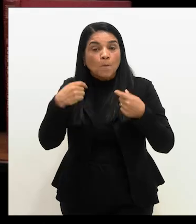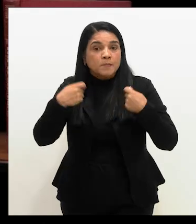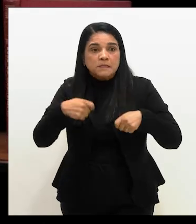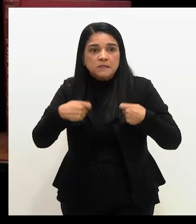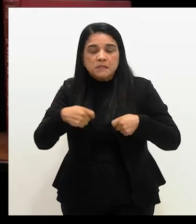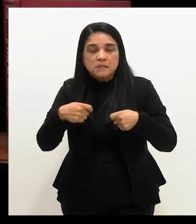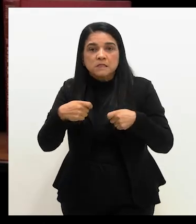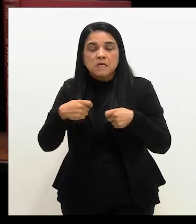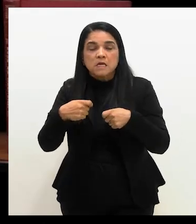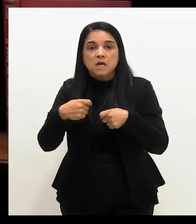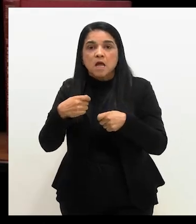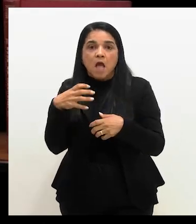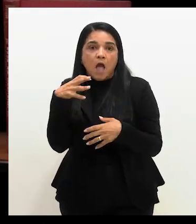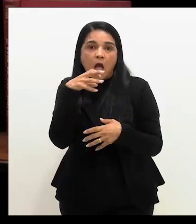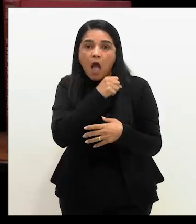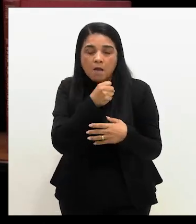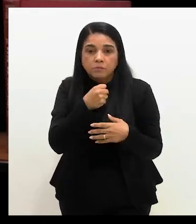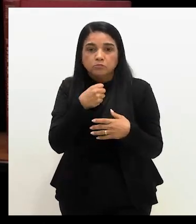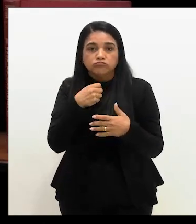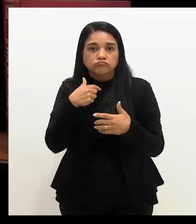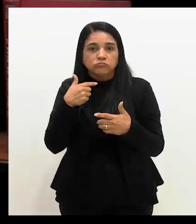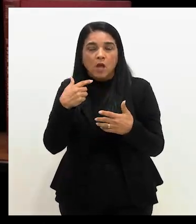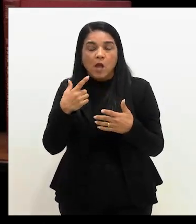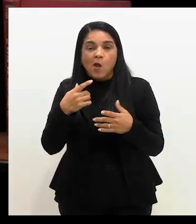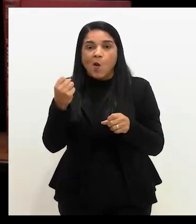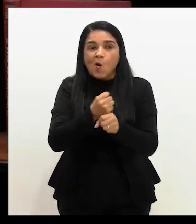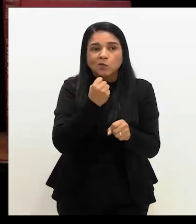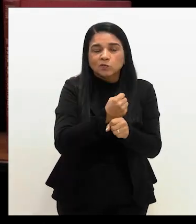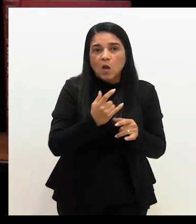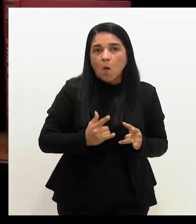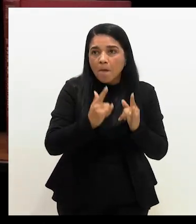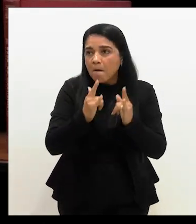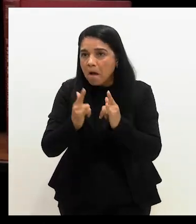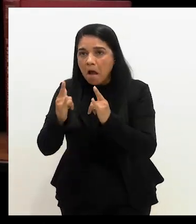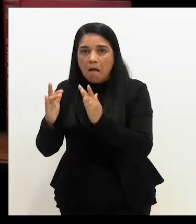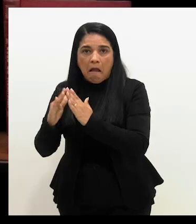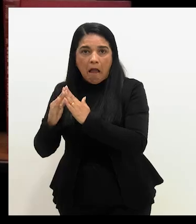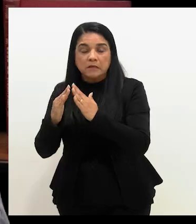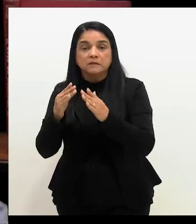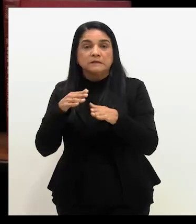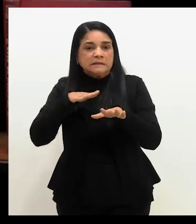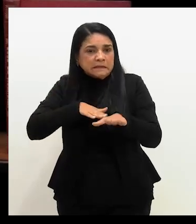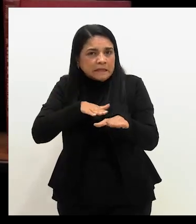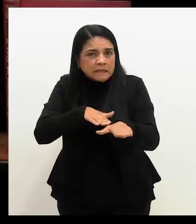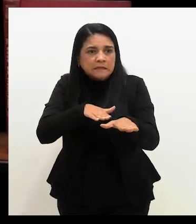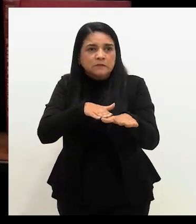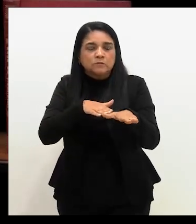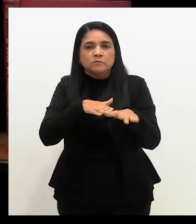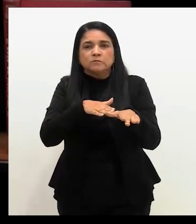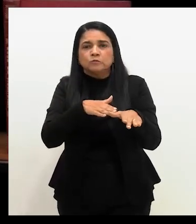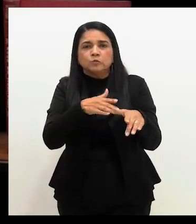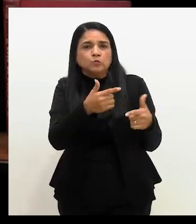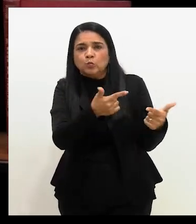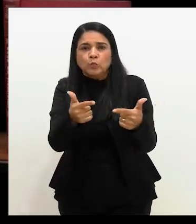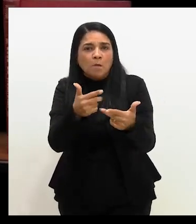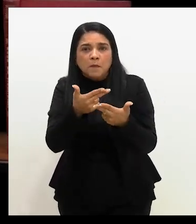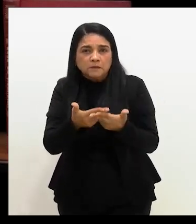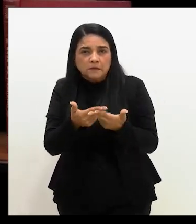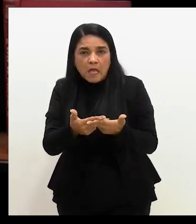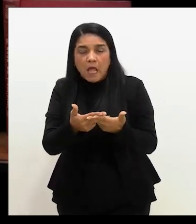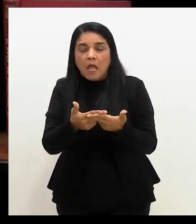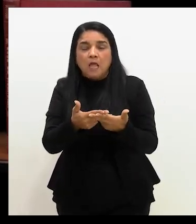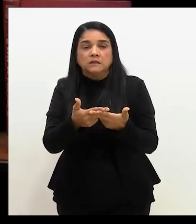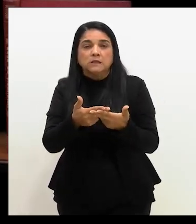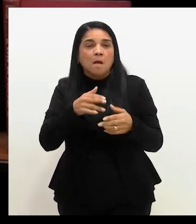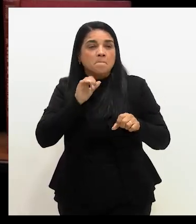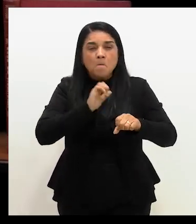correndo, né? O tempo indo de maneira mais rápida. A construção civil, a questão do trânsito, das pessoas não terem mais paciência, estarem